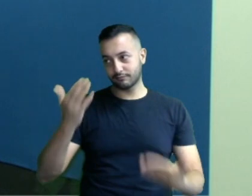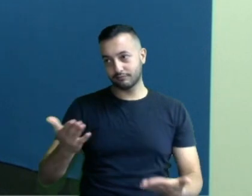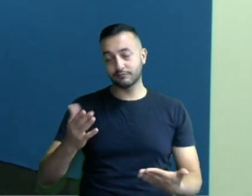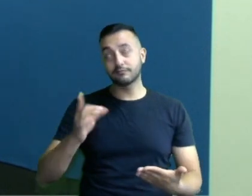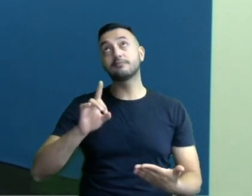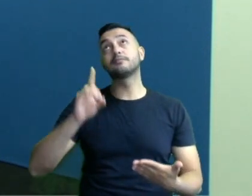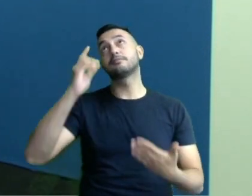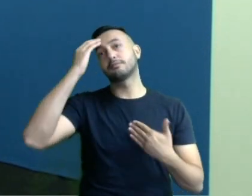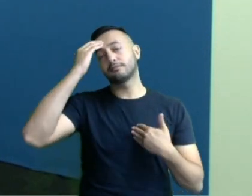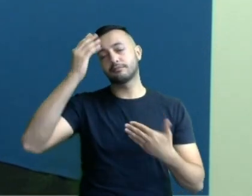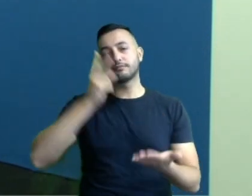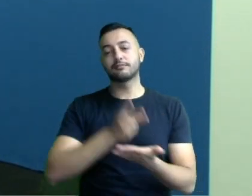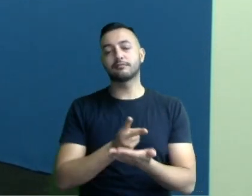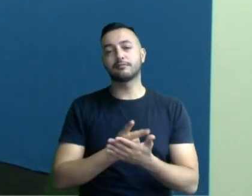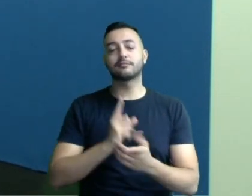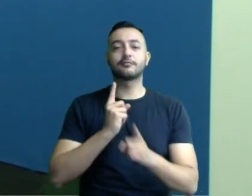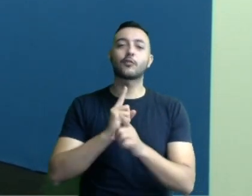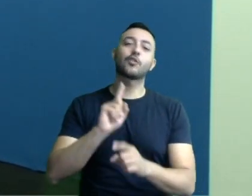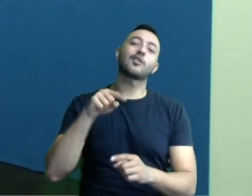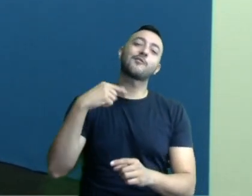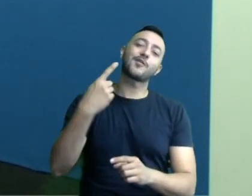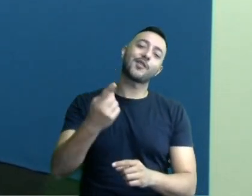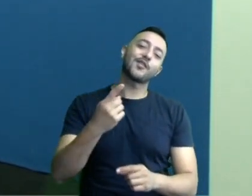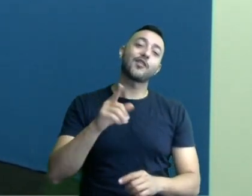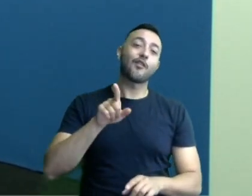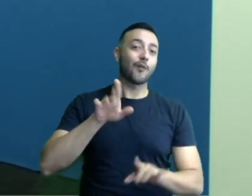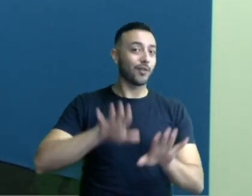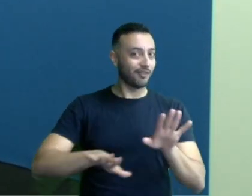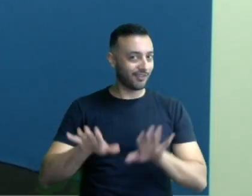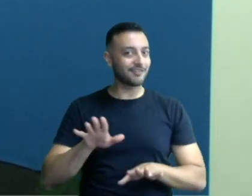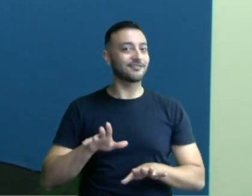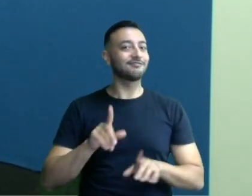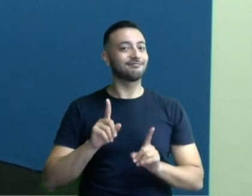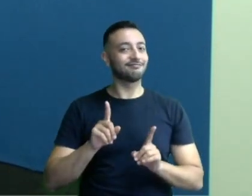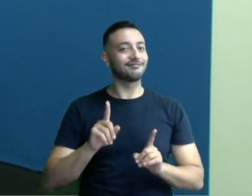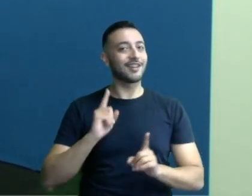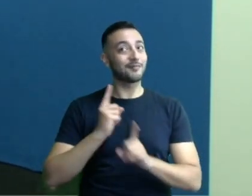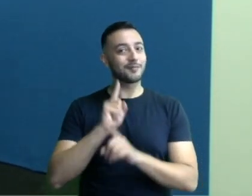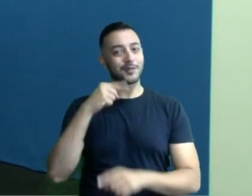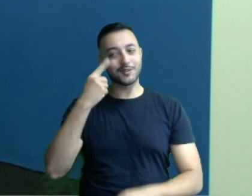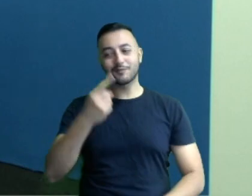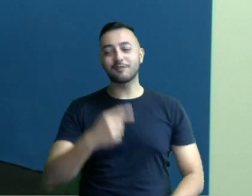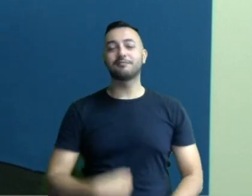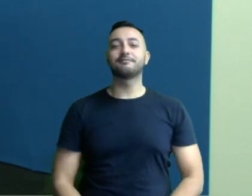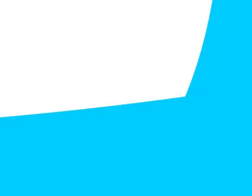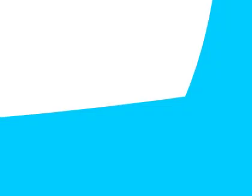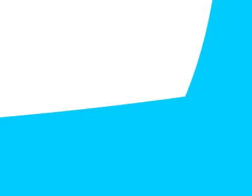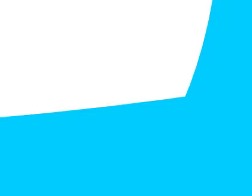Deus sempre. Até a próxima aula e se cuidem, tá? Até a próxima.